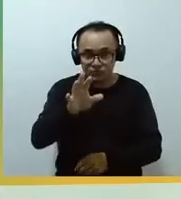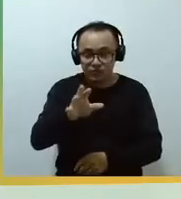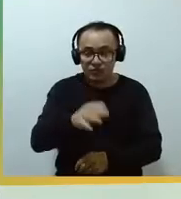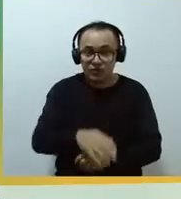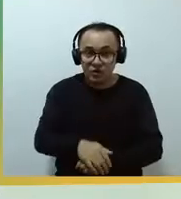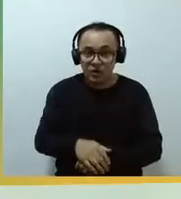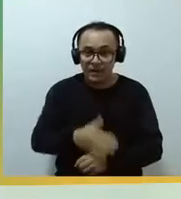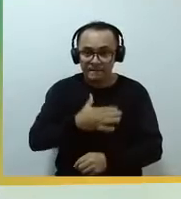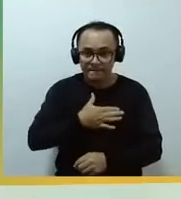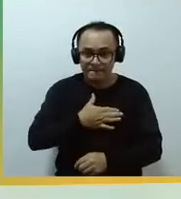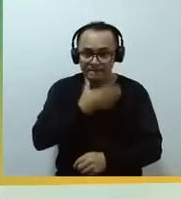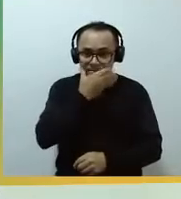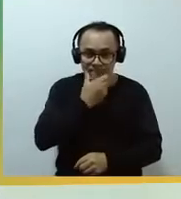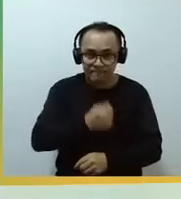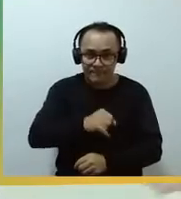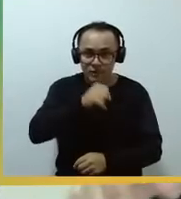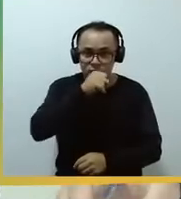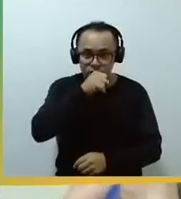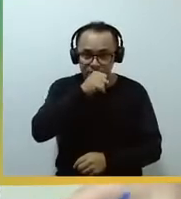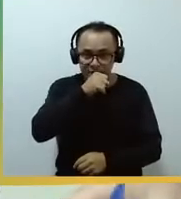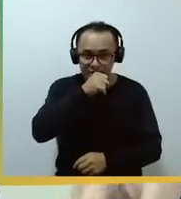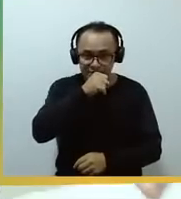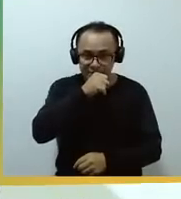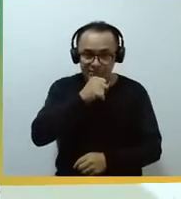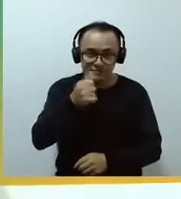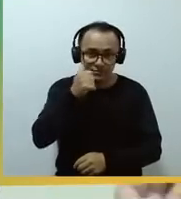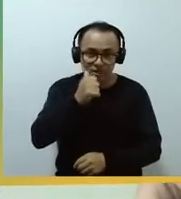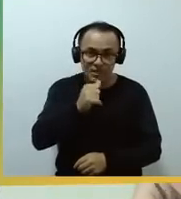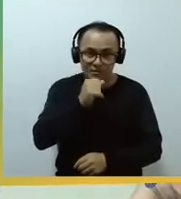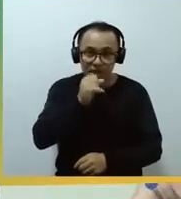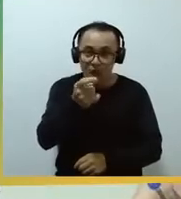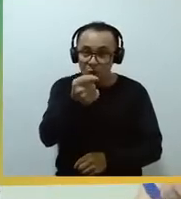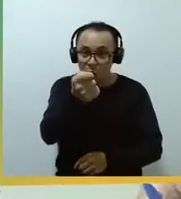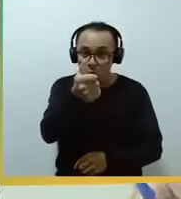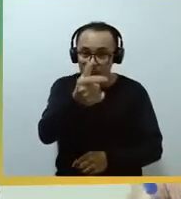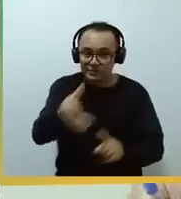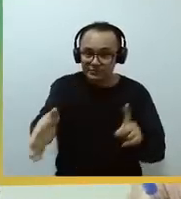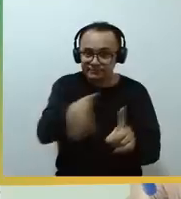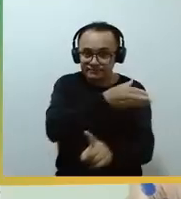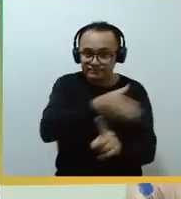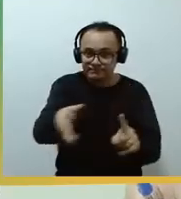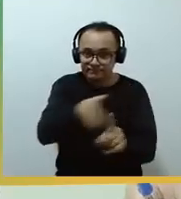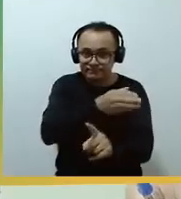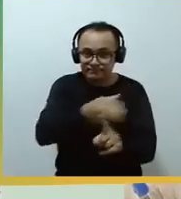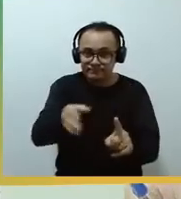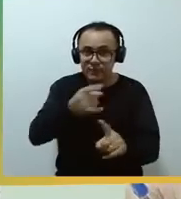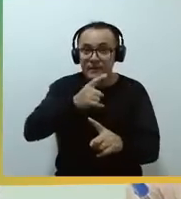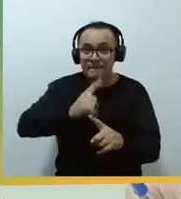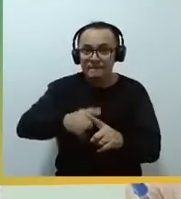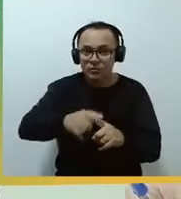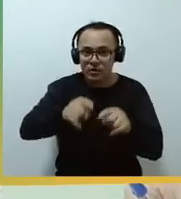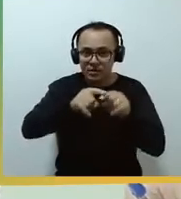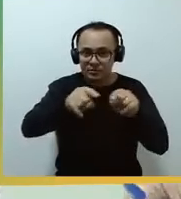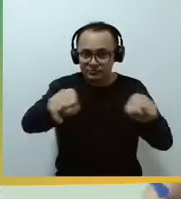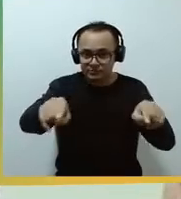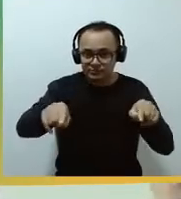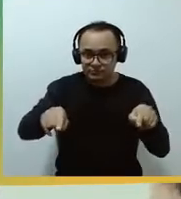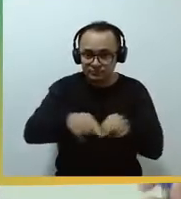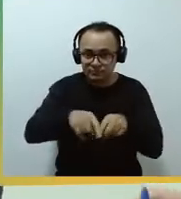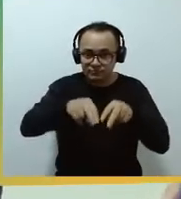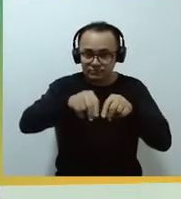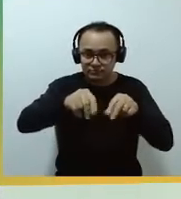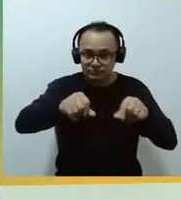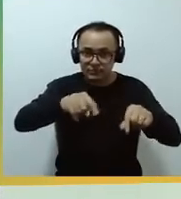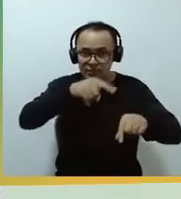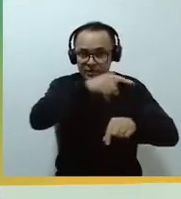pais, né, foram quase agredidos pelas pessoas que tiveram o terreno onde foi instalado o aterro. Se